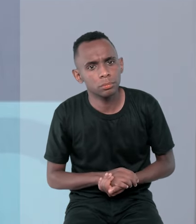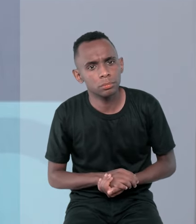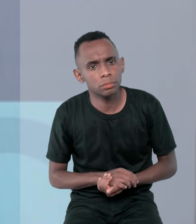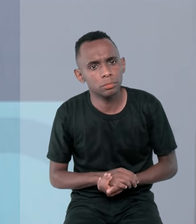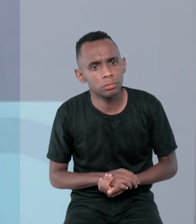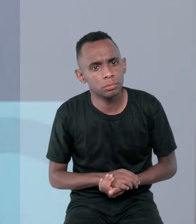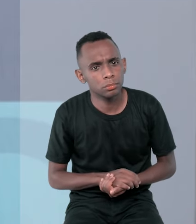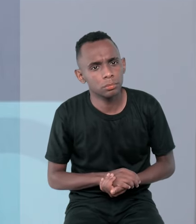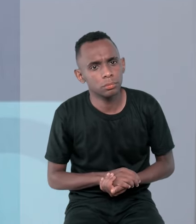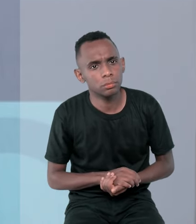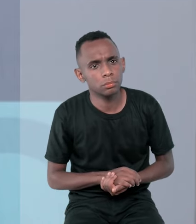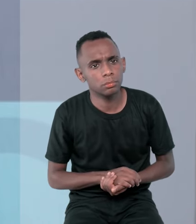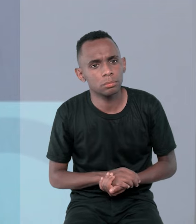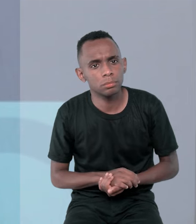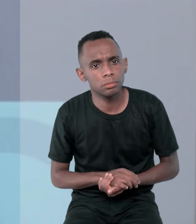Então,